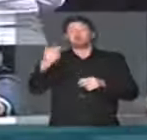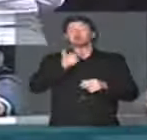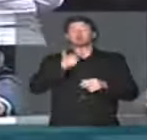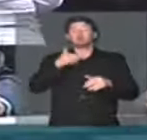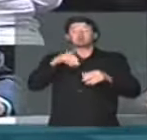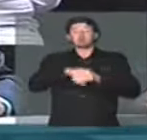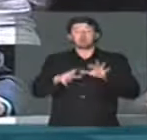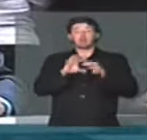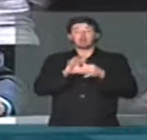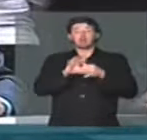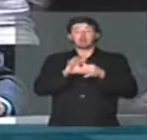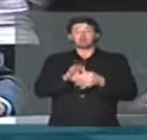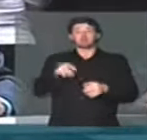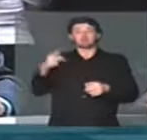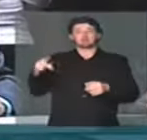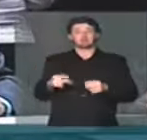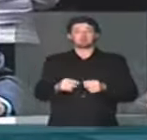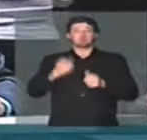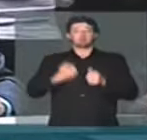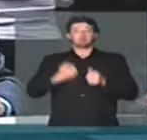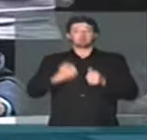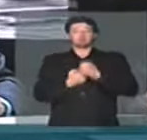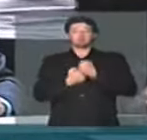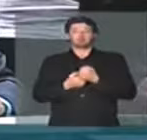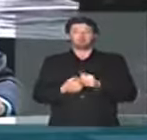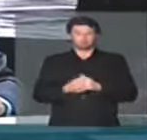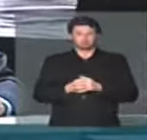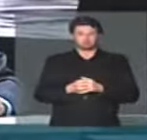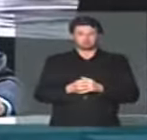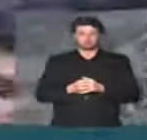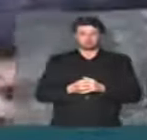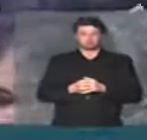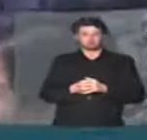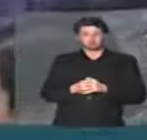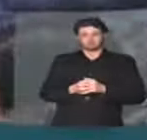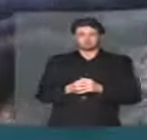inadmitida porque a aglutinação dela não tem suporte. Presidente, tira uma dúvida.